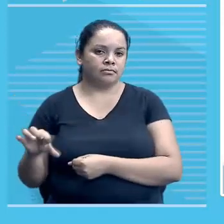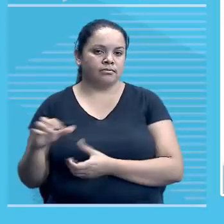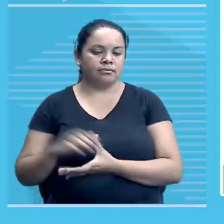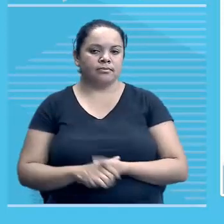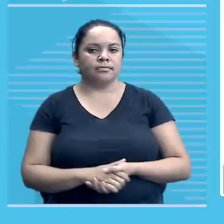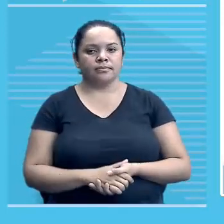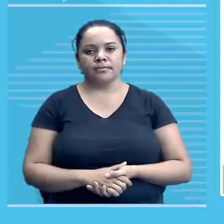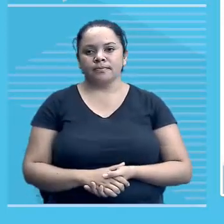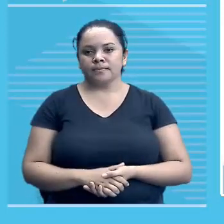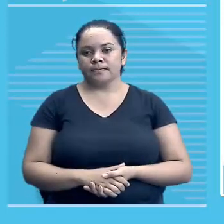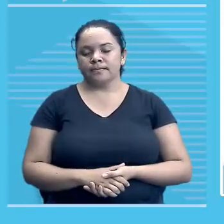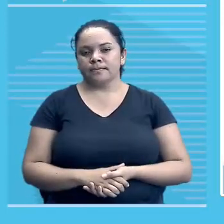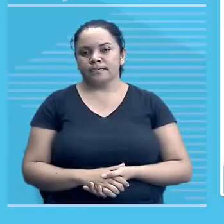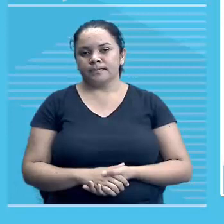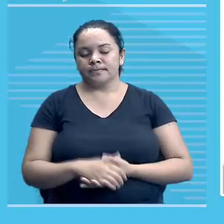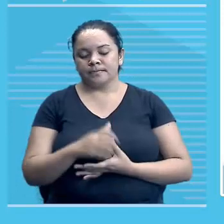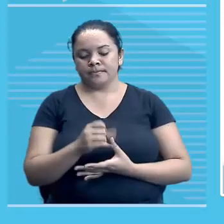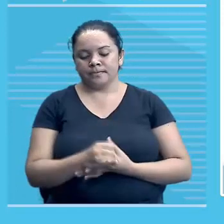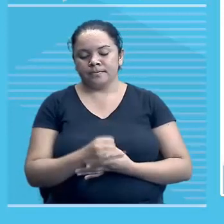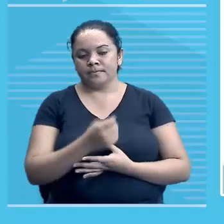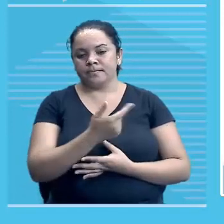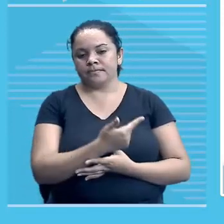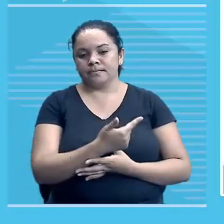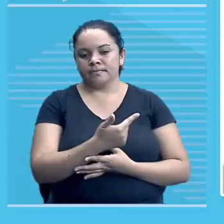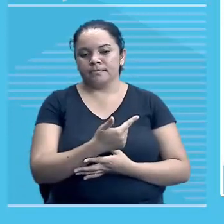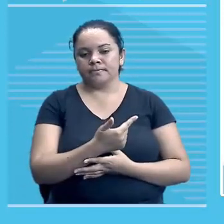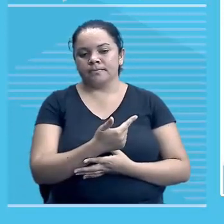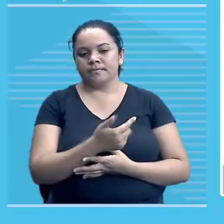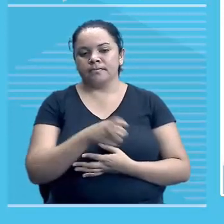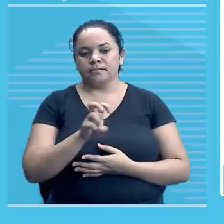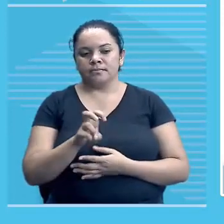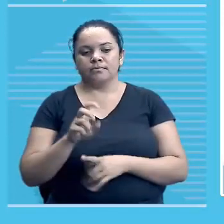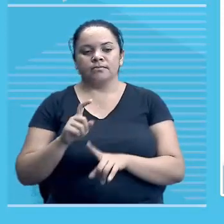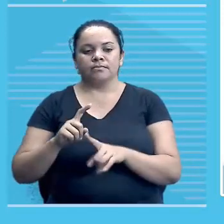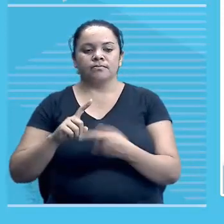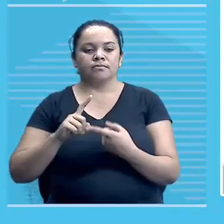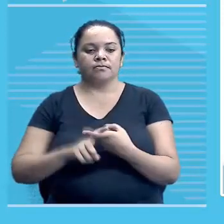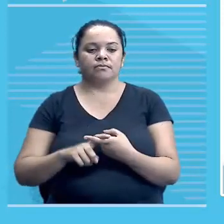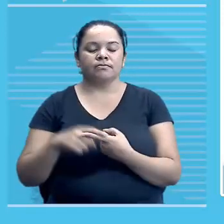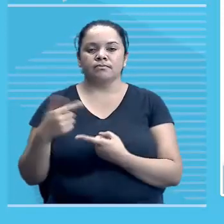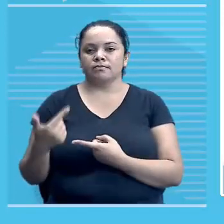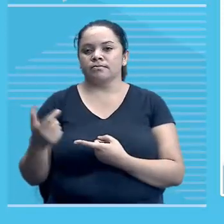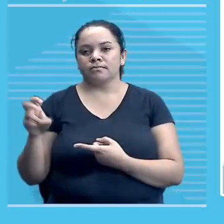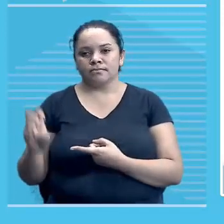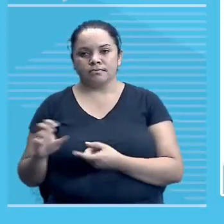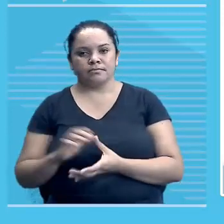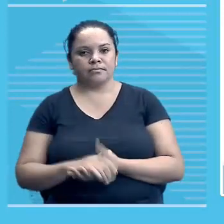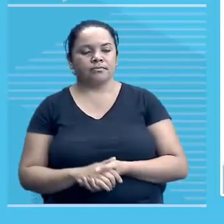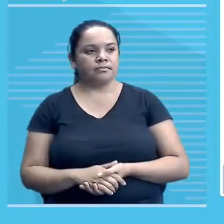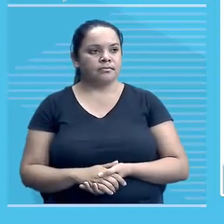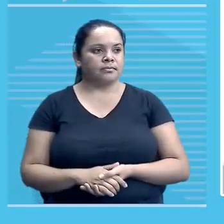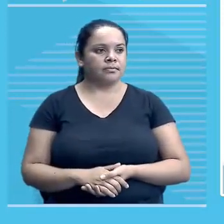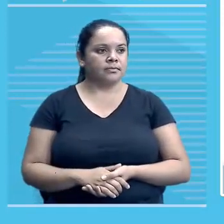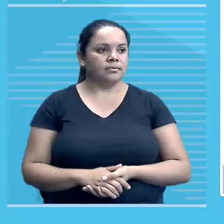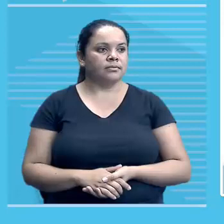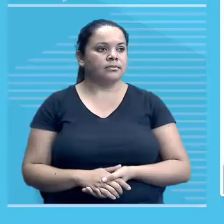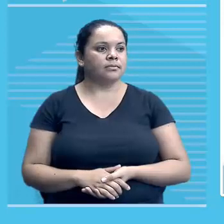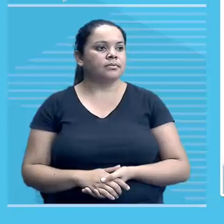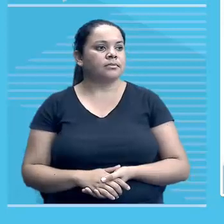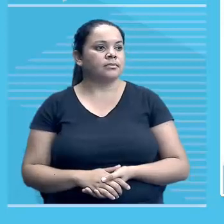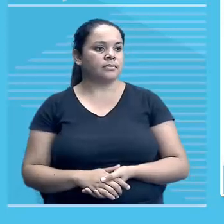Agora, se tu pegar 25 vezes 25, aí, meu amigo, aí dá